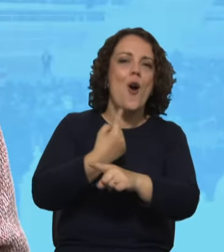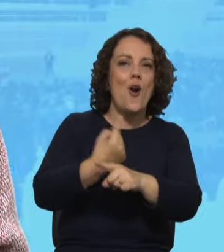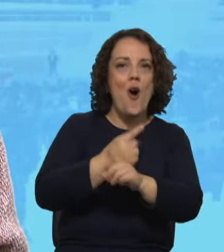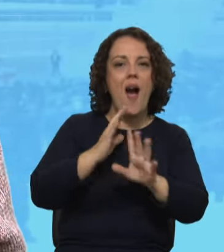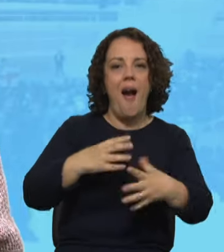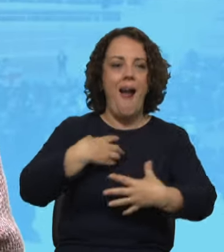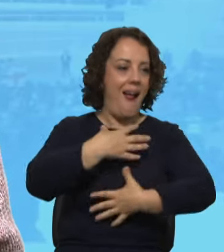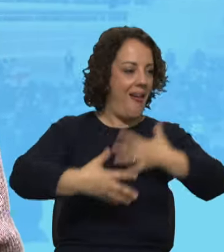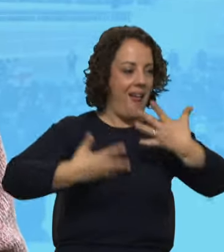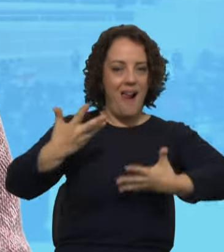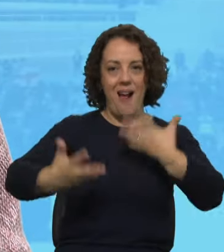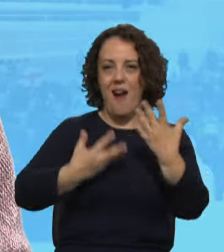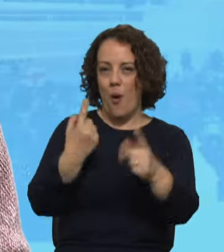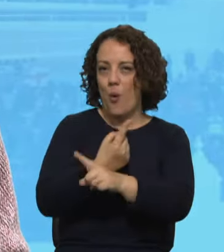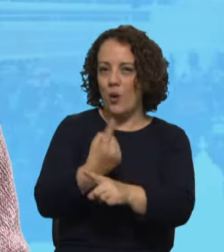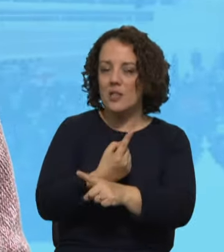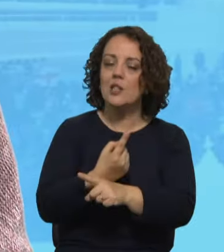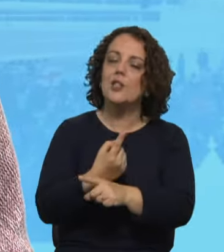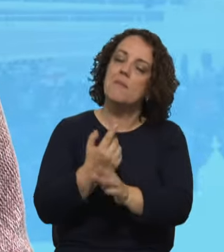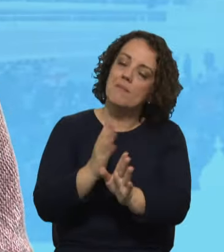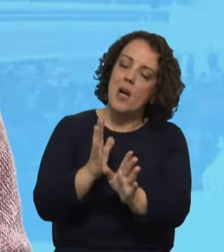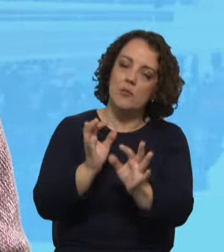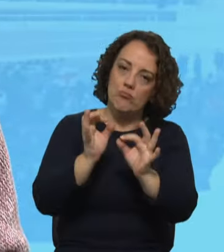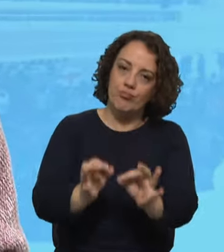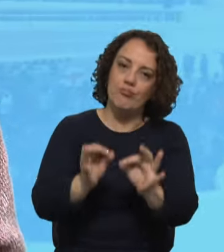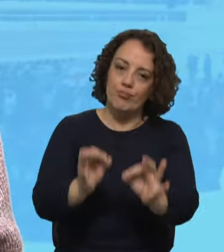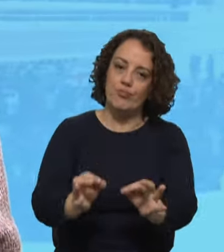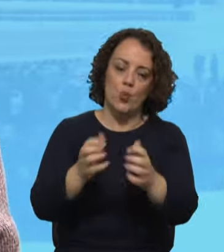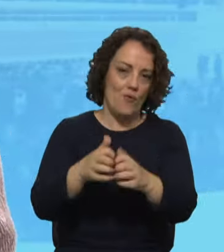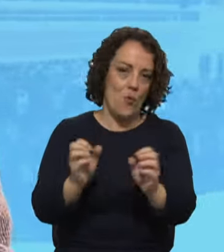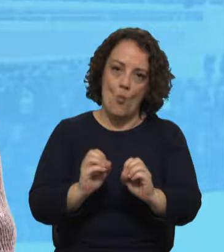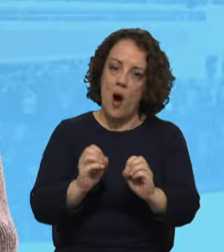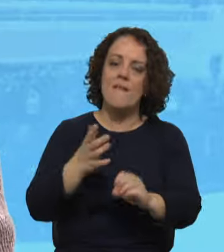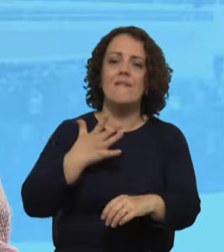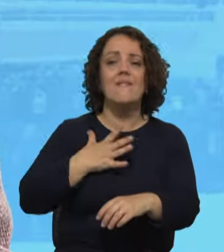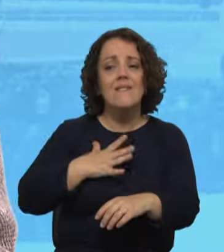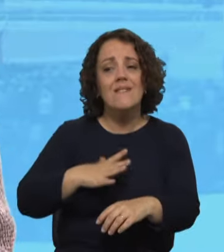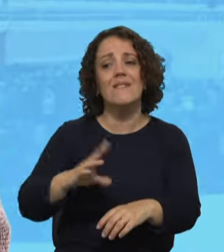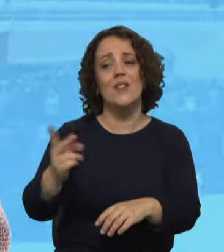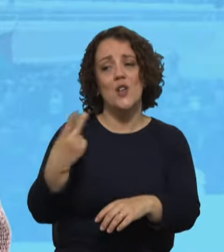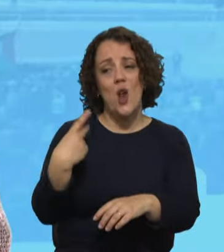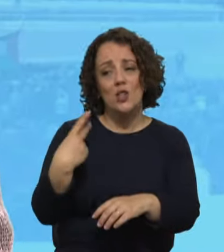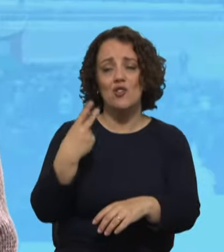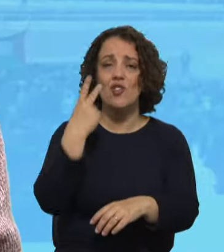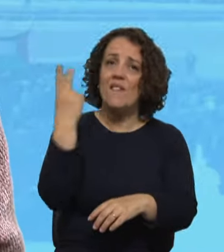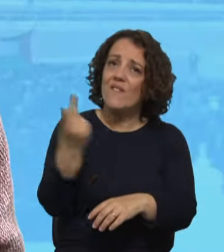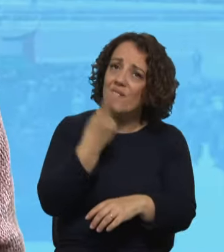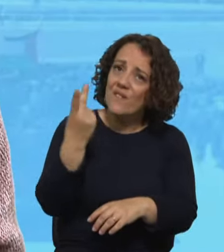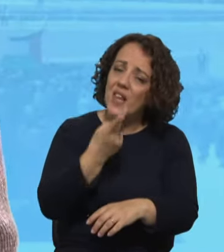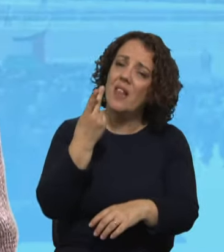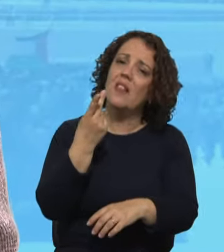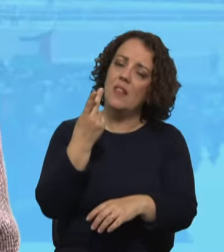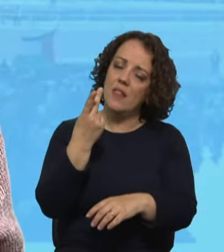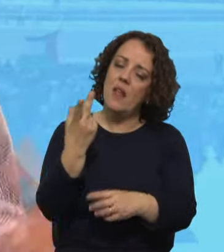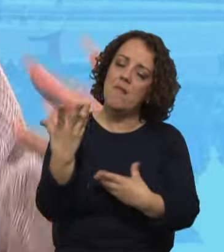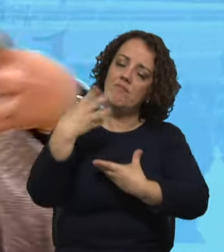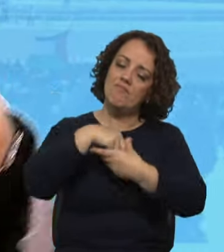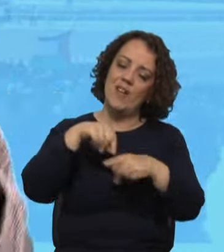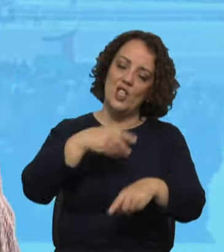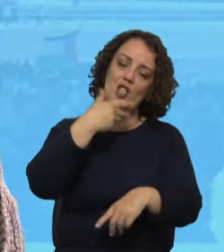mesmo tempo mas sem dúvida que gostávamos que que a nossa vida transparecesse muito desta desta experiência também de não